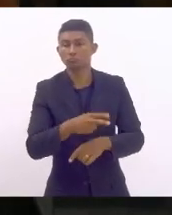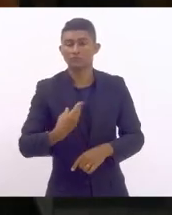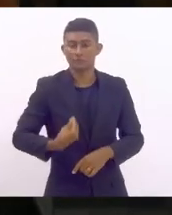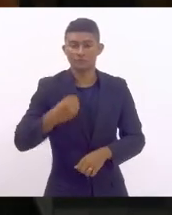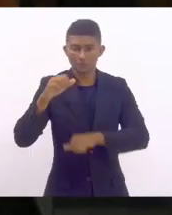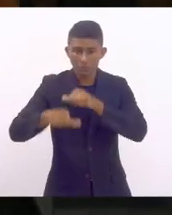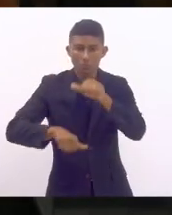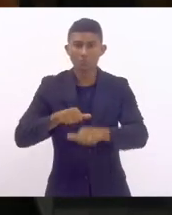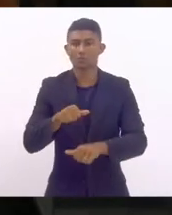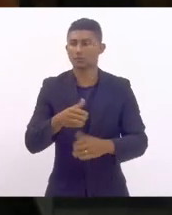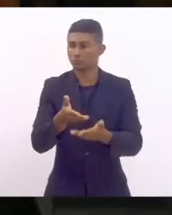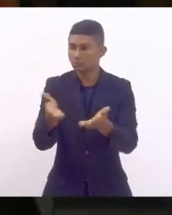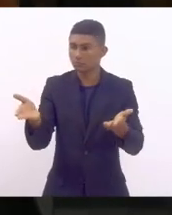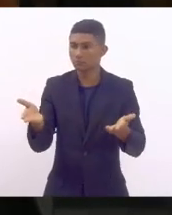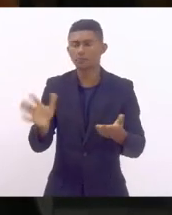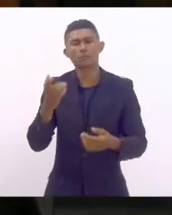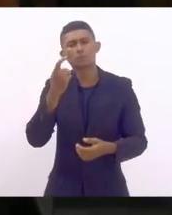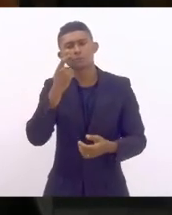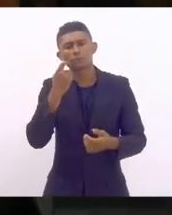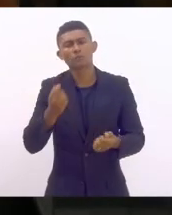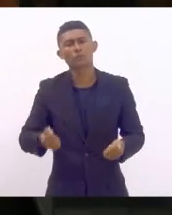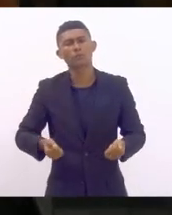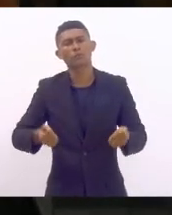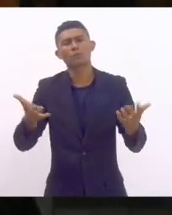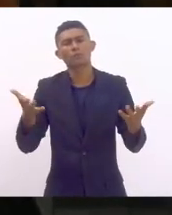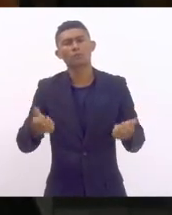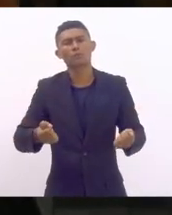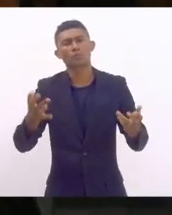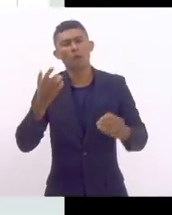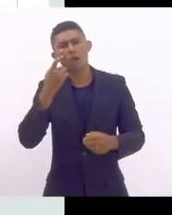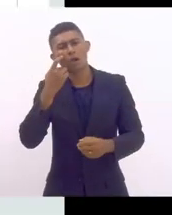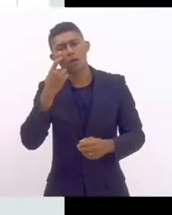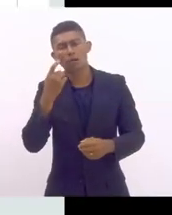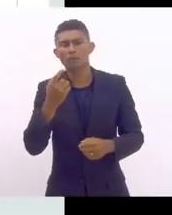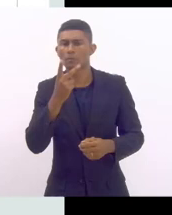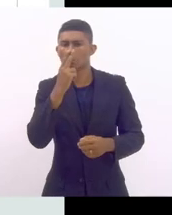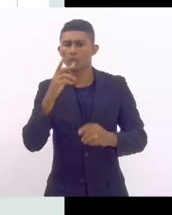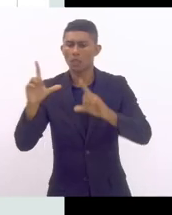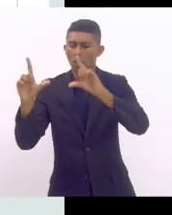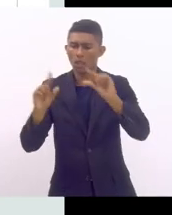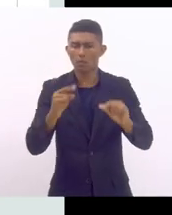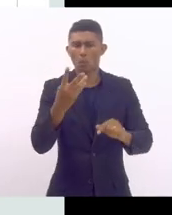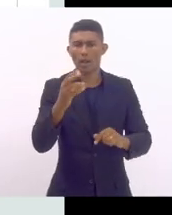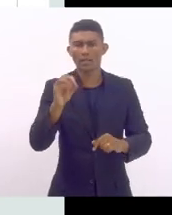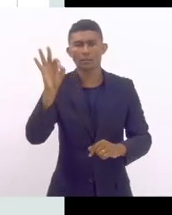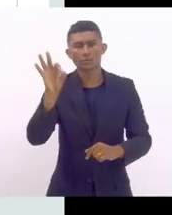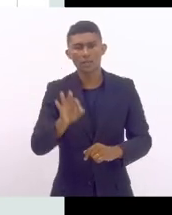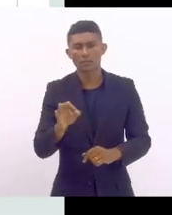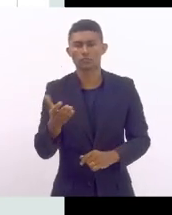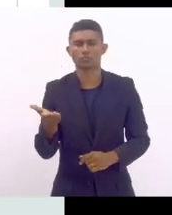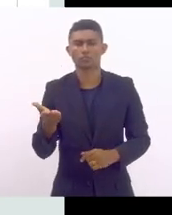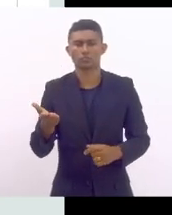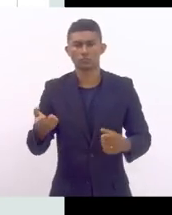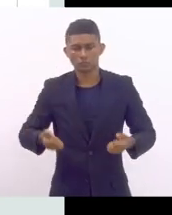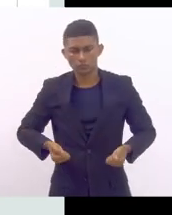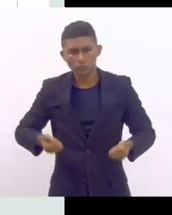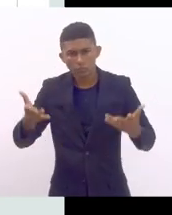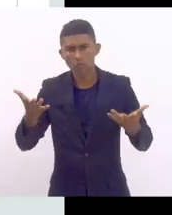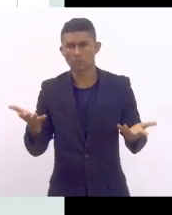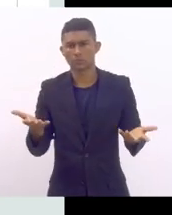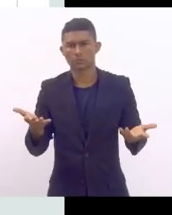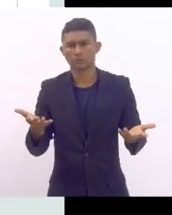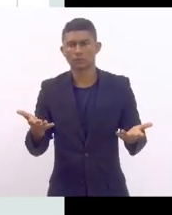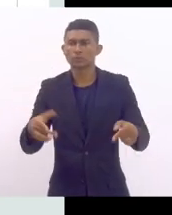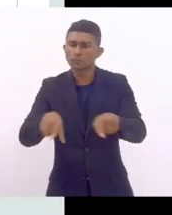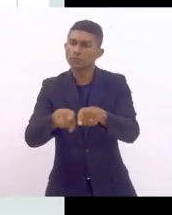vidas transformadas se nós olharmos o custeio O que é o funcionamento é -40% sem descontar